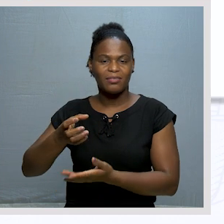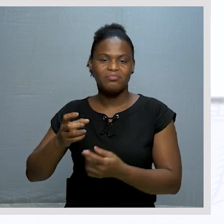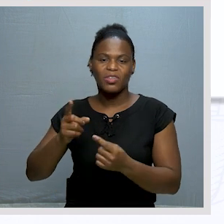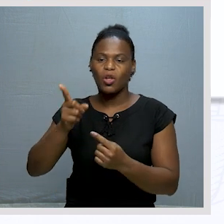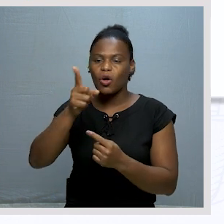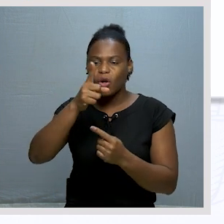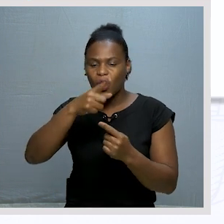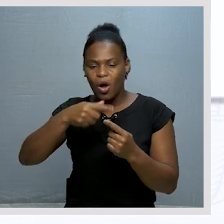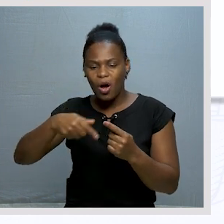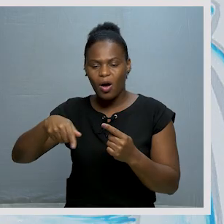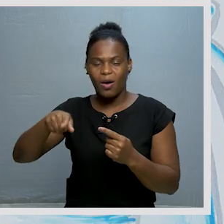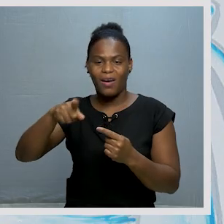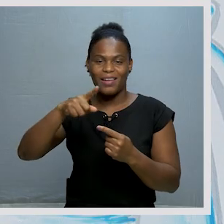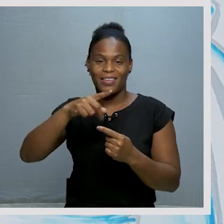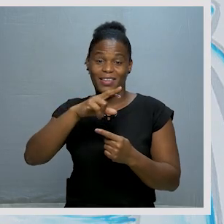Roda.